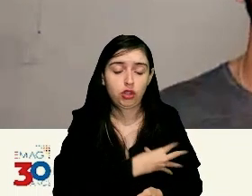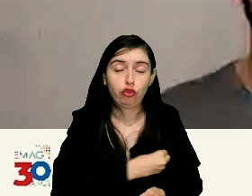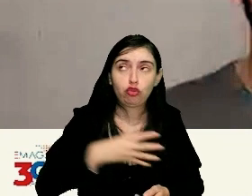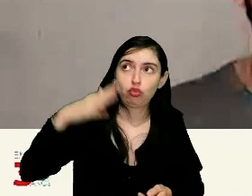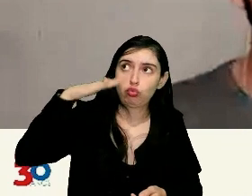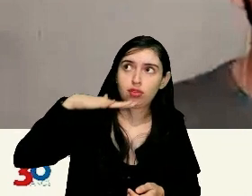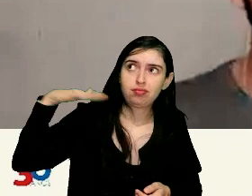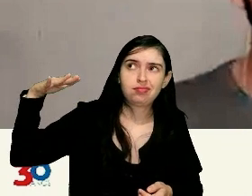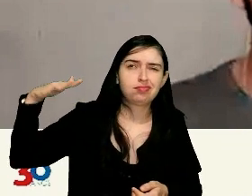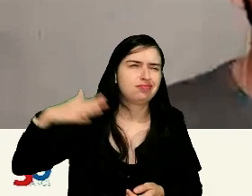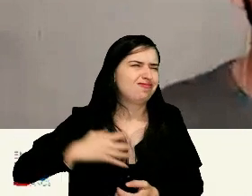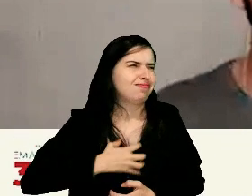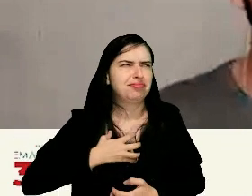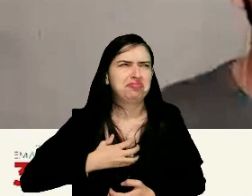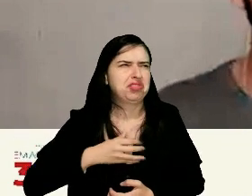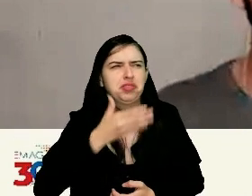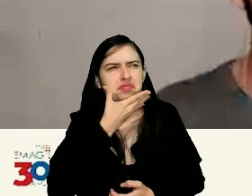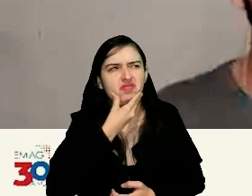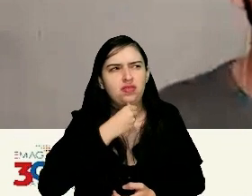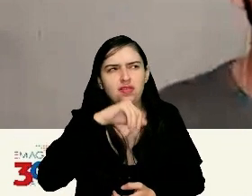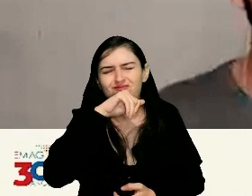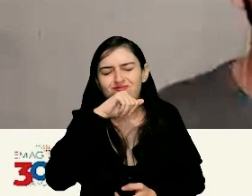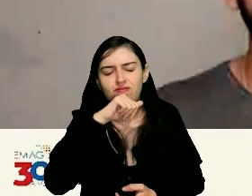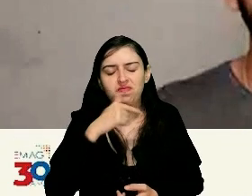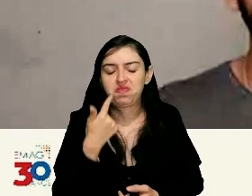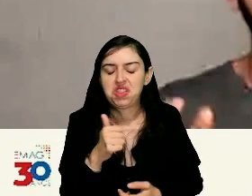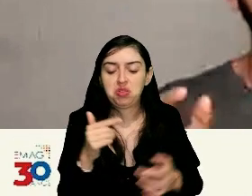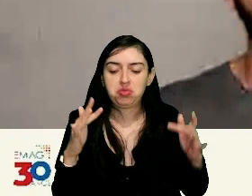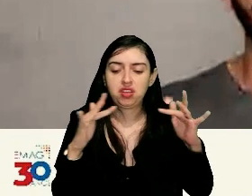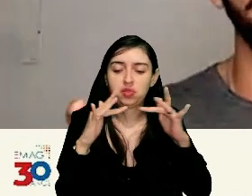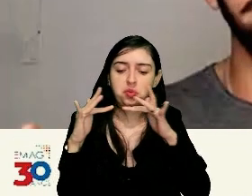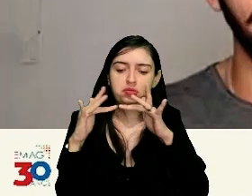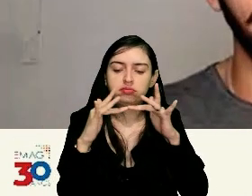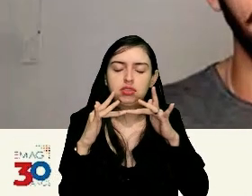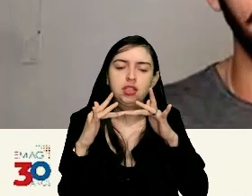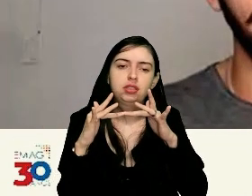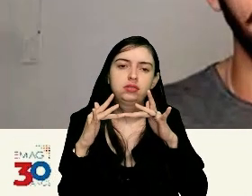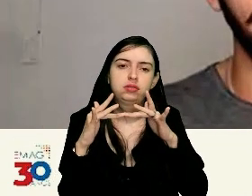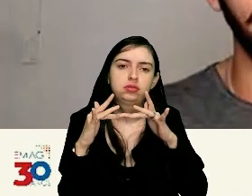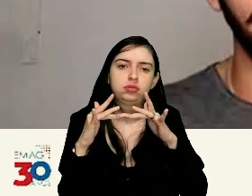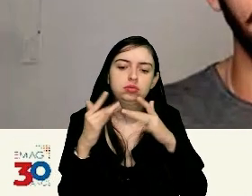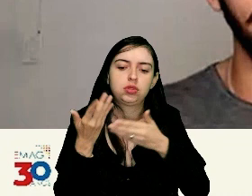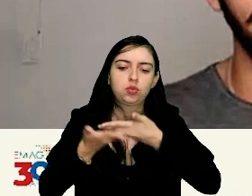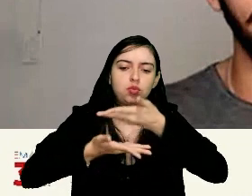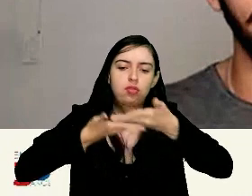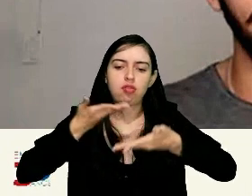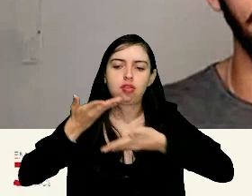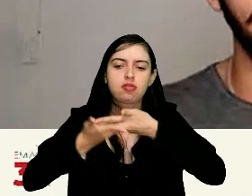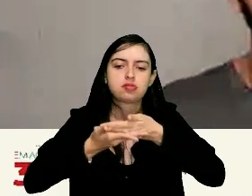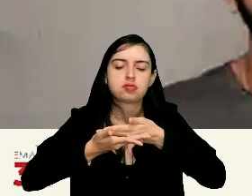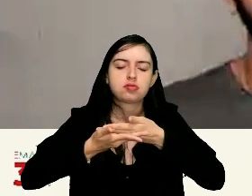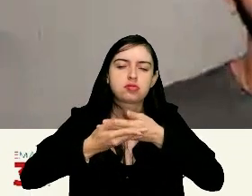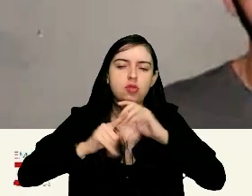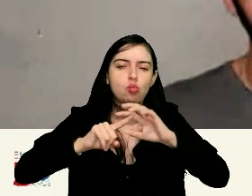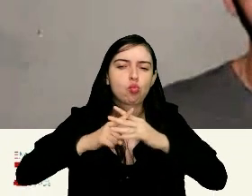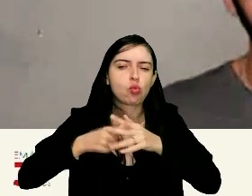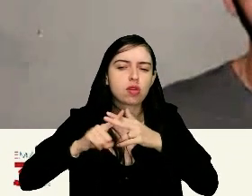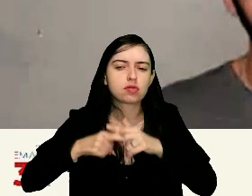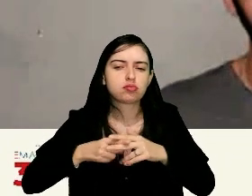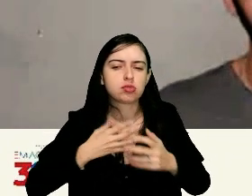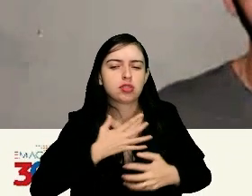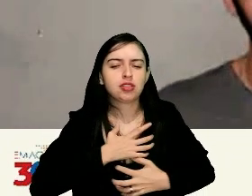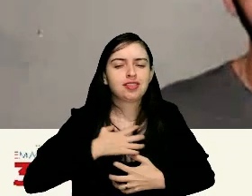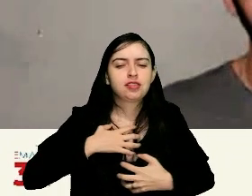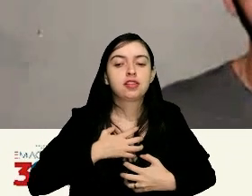Não há um vínculo. E essa relação, essa construção da paternidade, esse se sentir pai, está totalmente relacionado ao